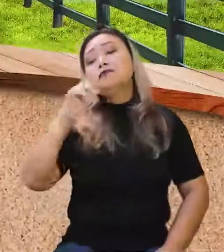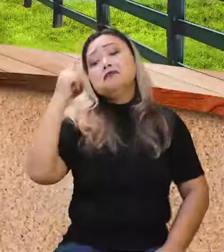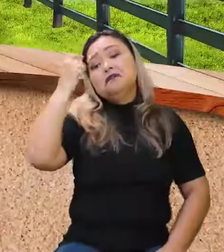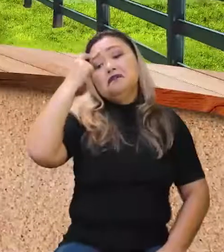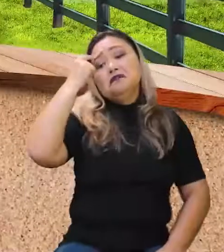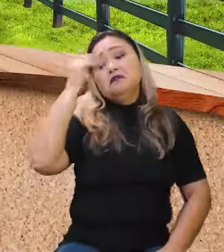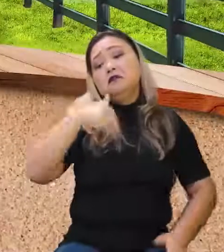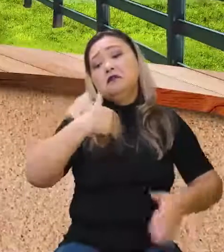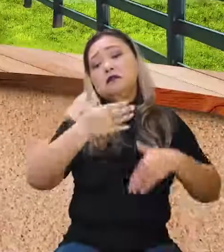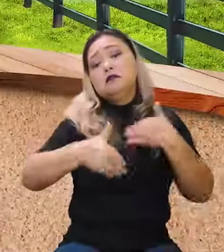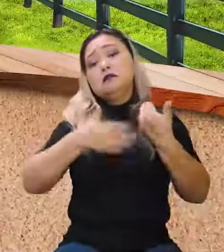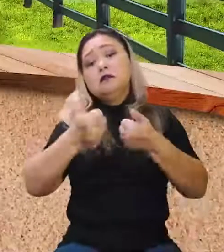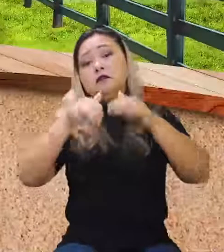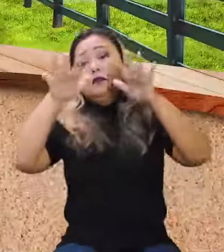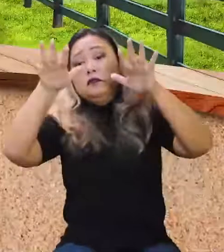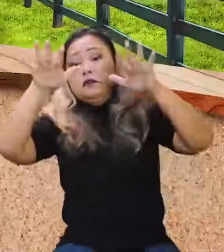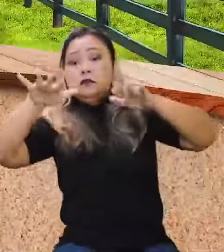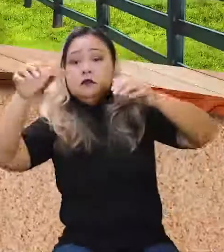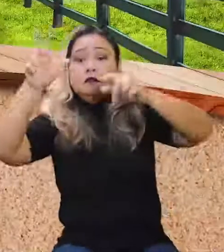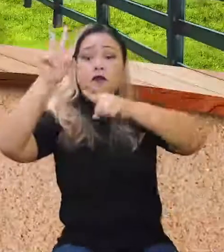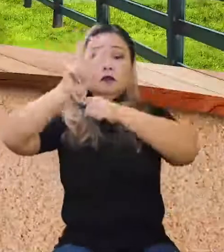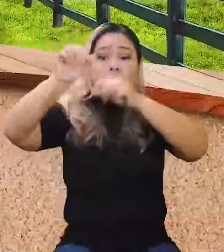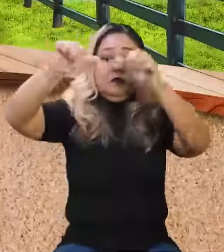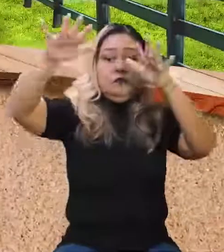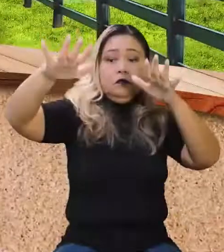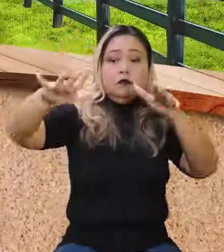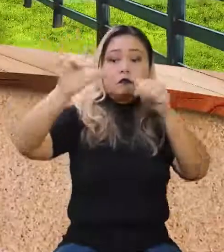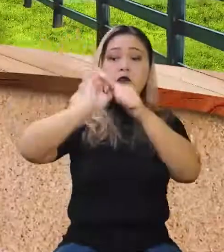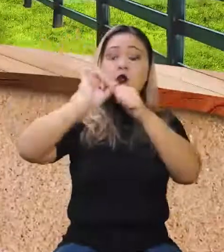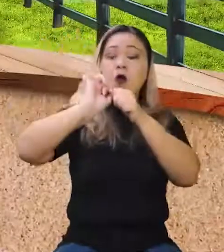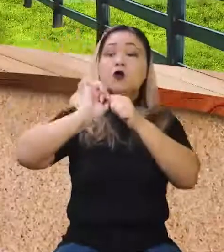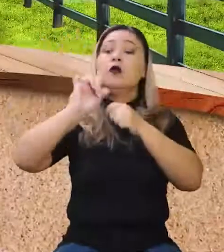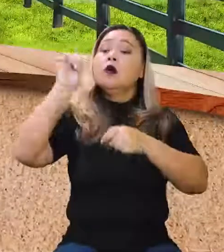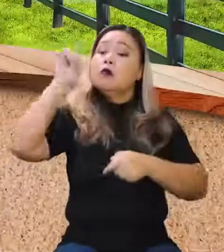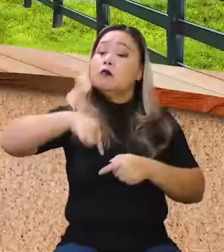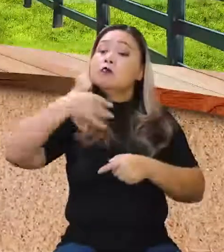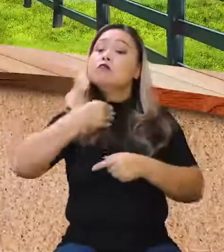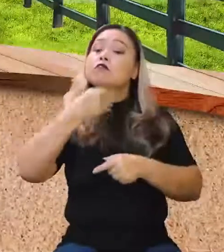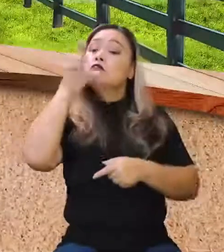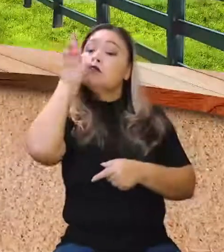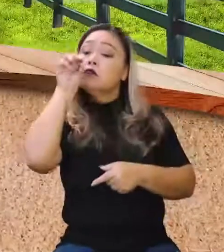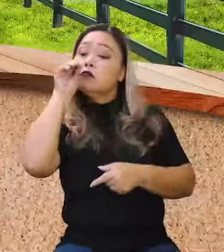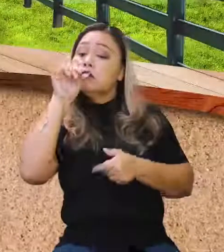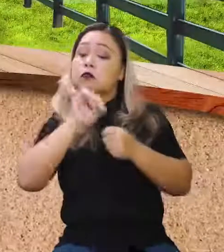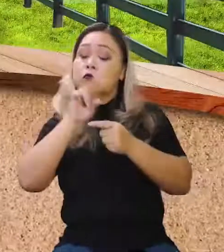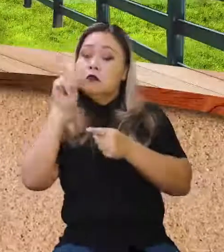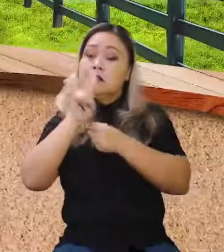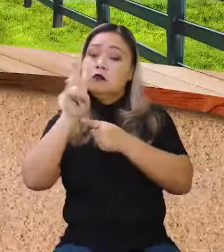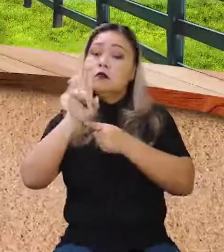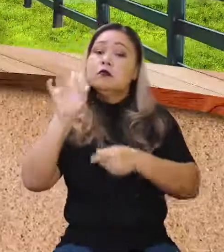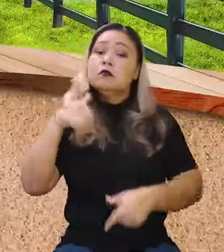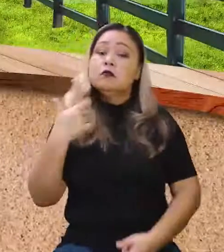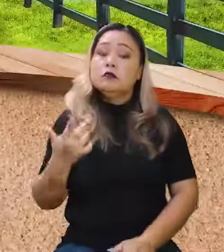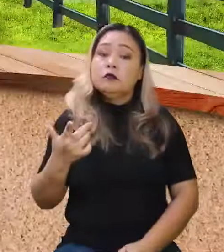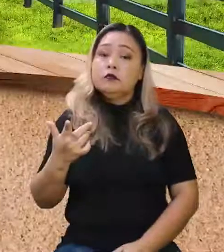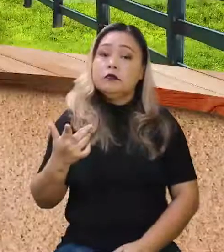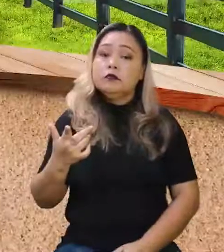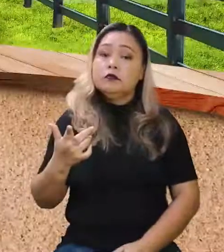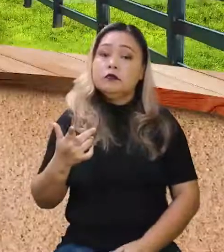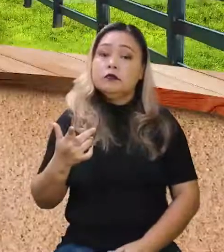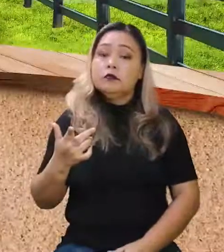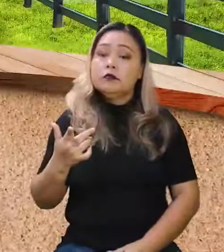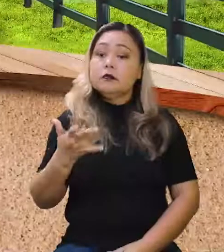que o processo de instalação para a estruticultura, para a criação de aves,